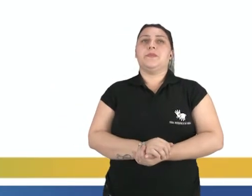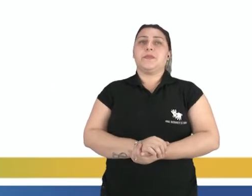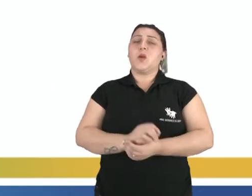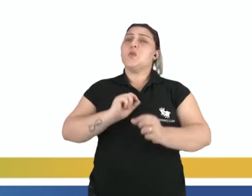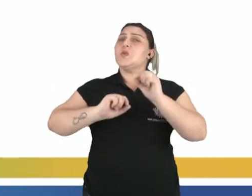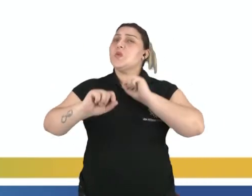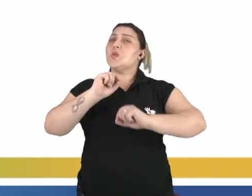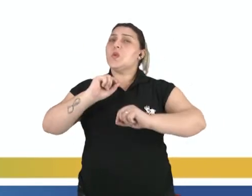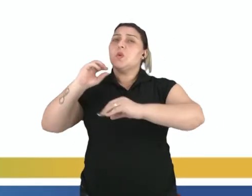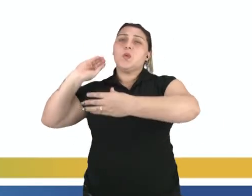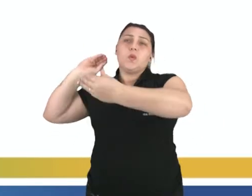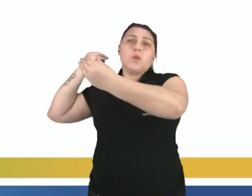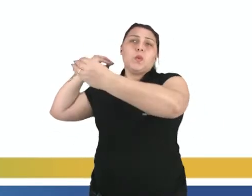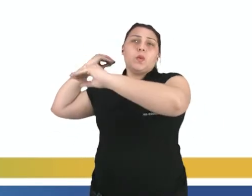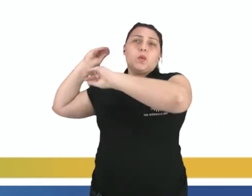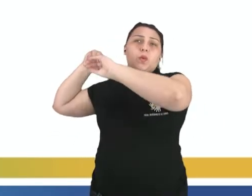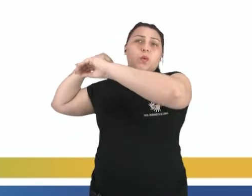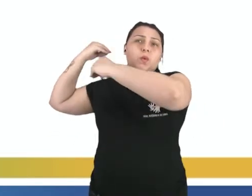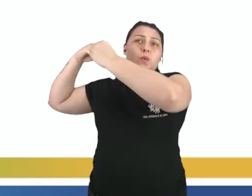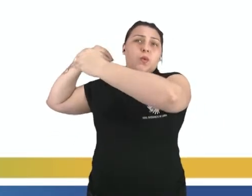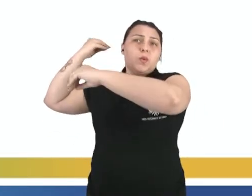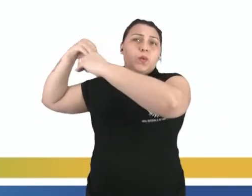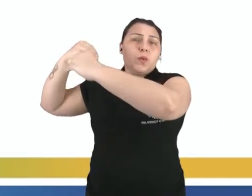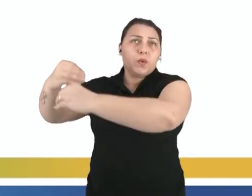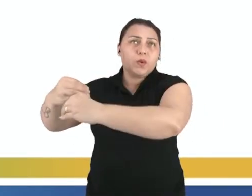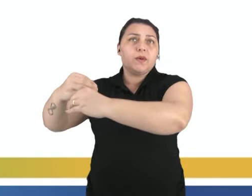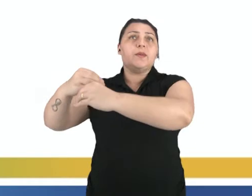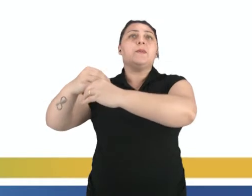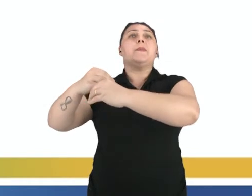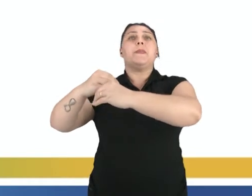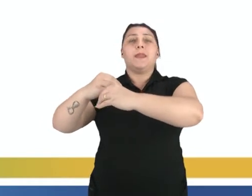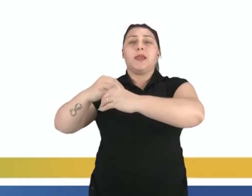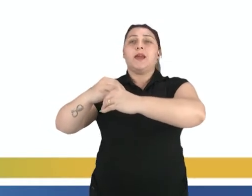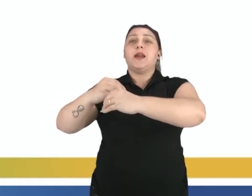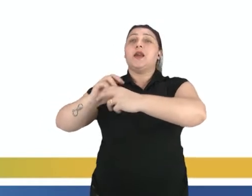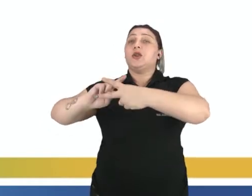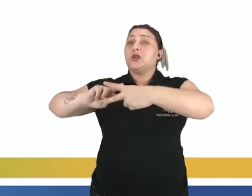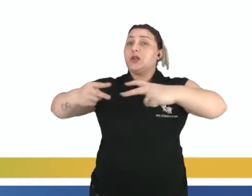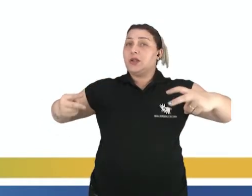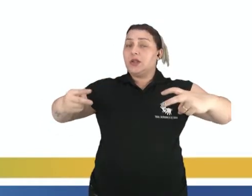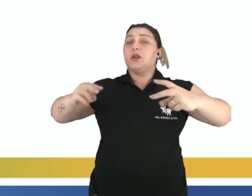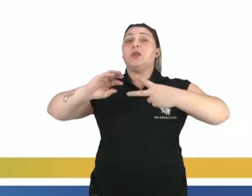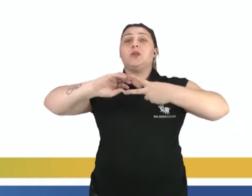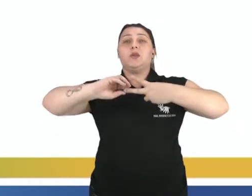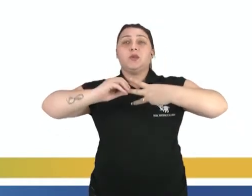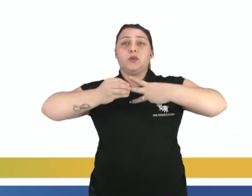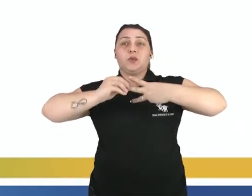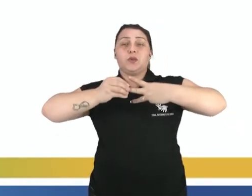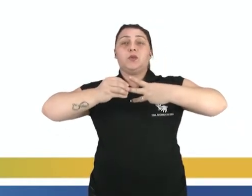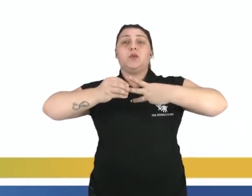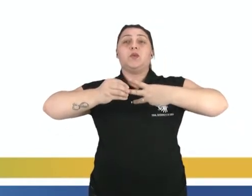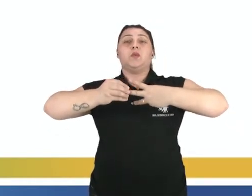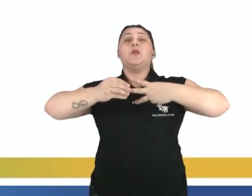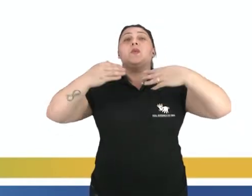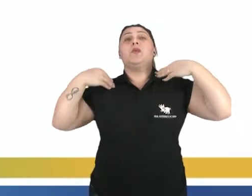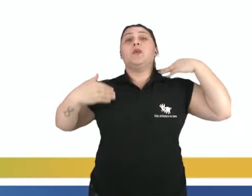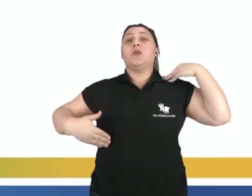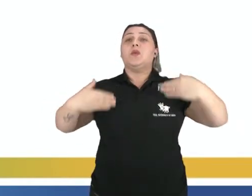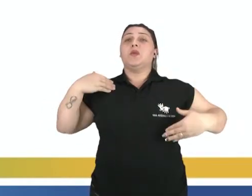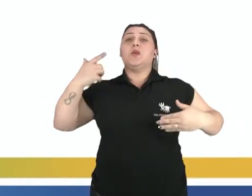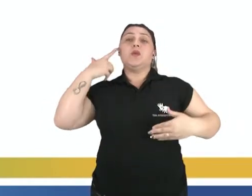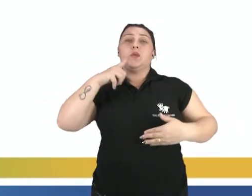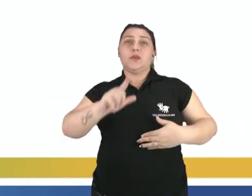Então, o que é a herança genética? A herança genética é o processo pelo qual o organismo, né, ou célula, adquire